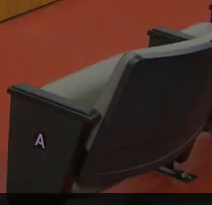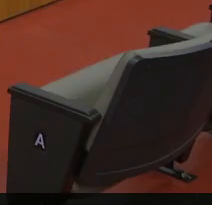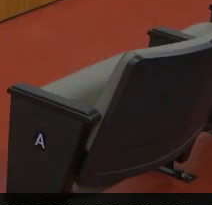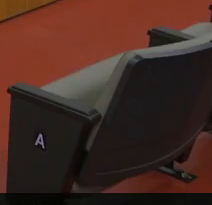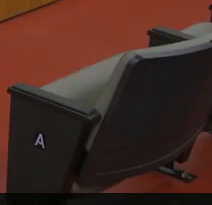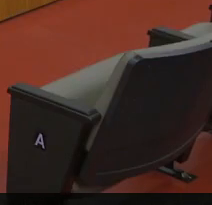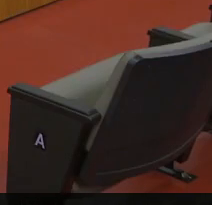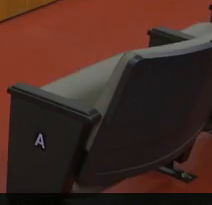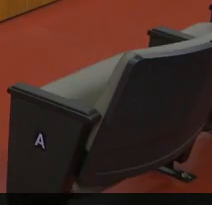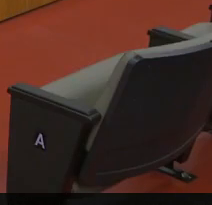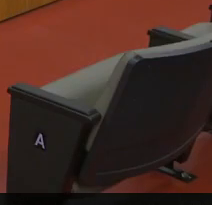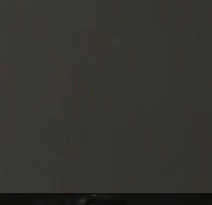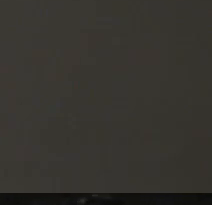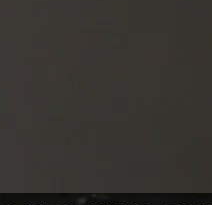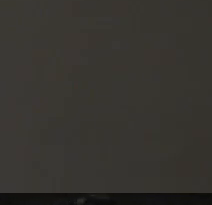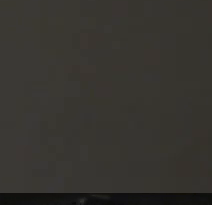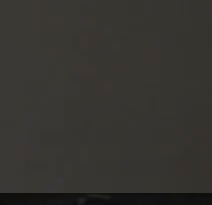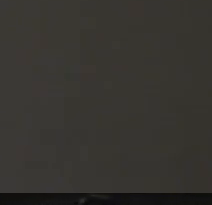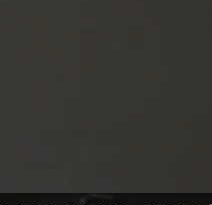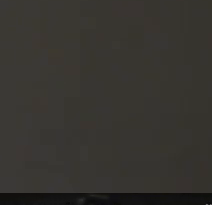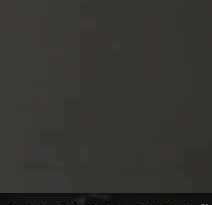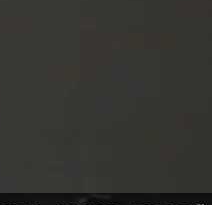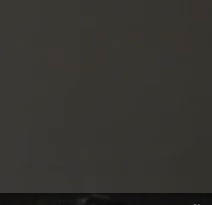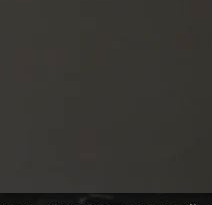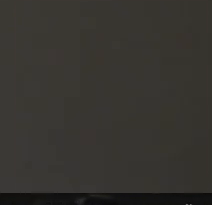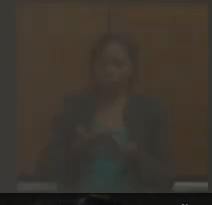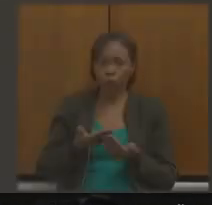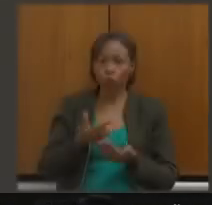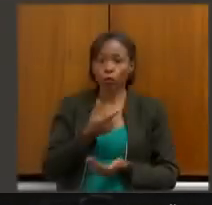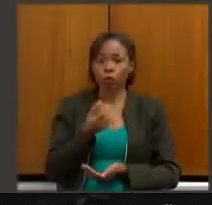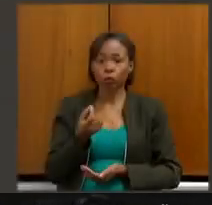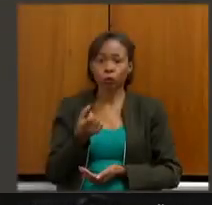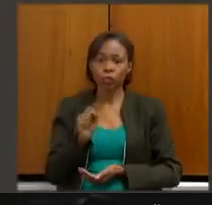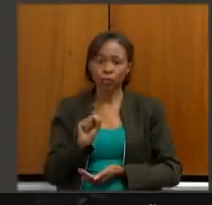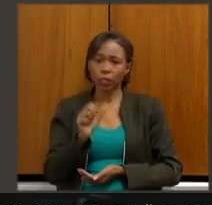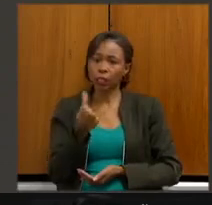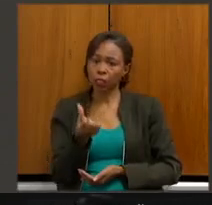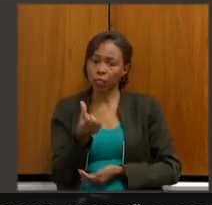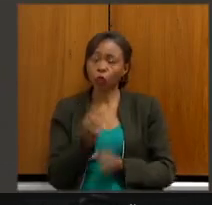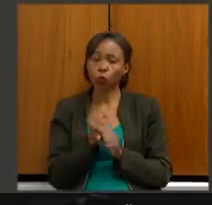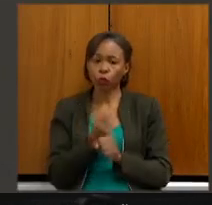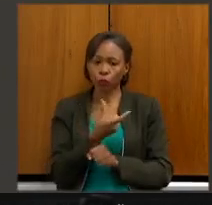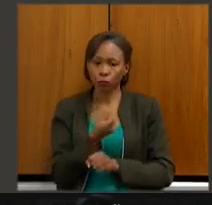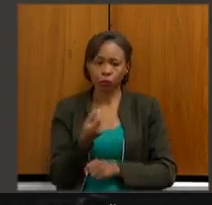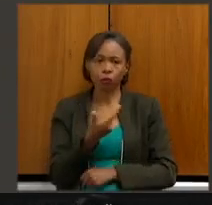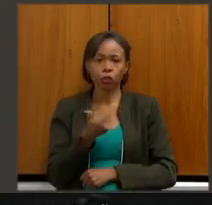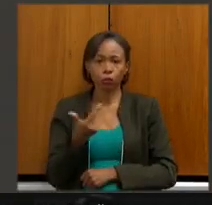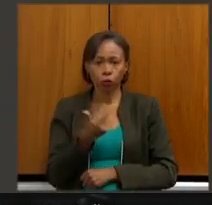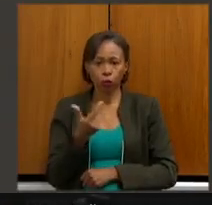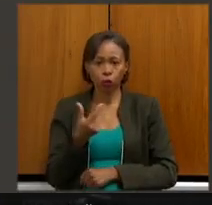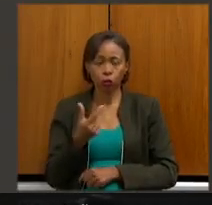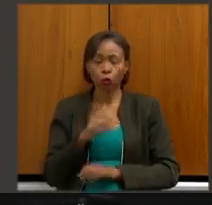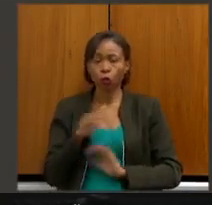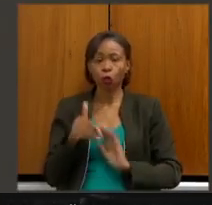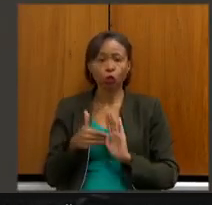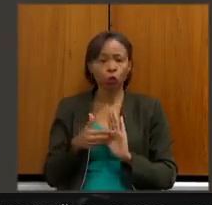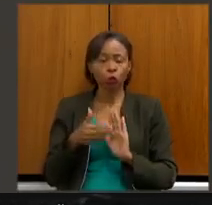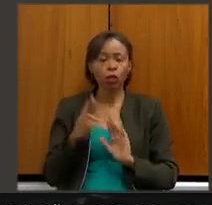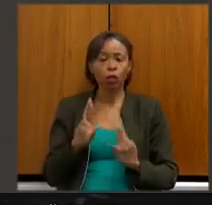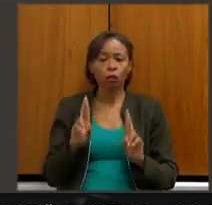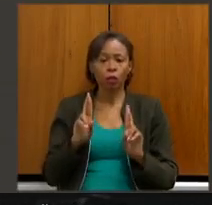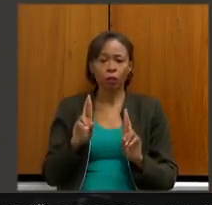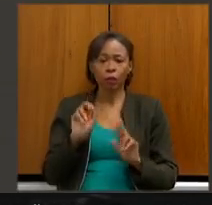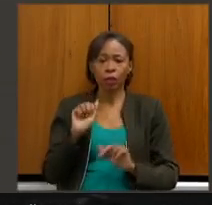acompanham requerimento de comissão 12086 de 2022 todos são de autoria da deputada